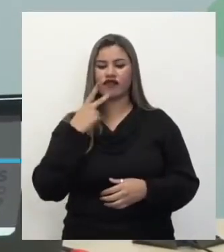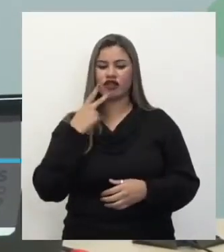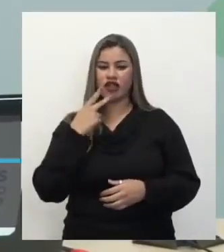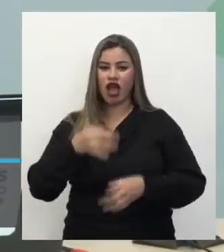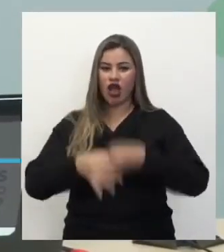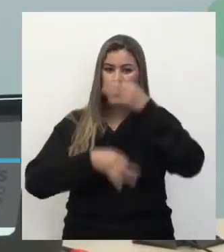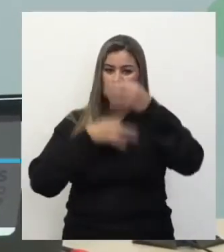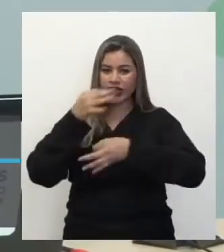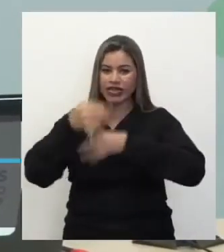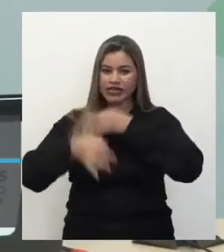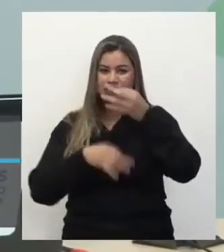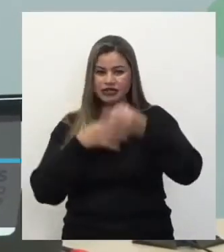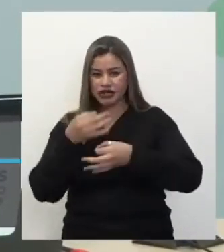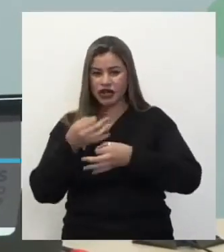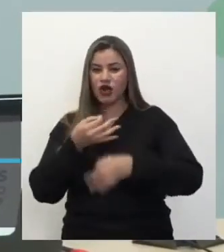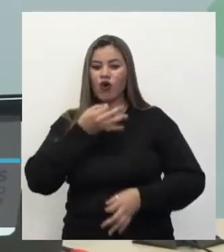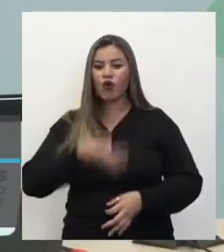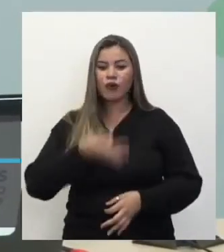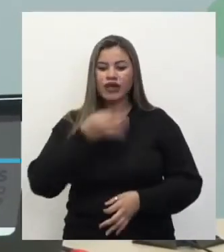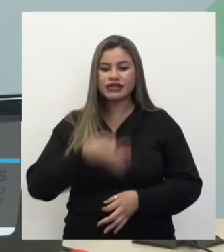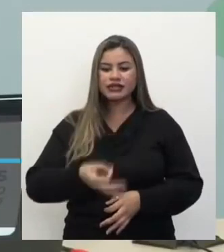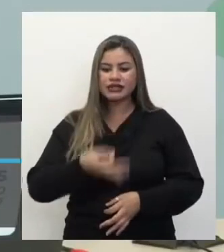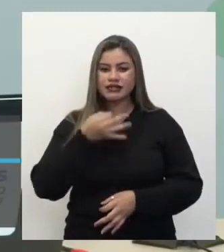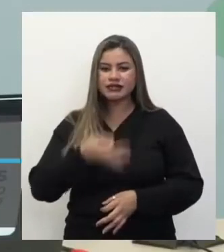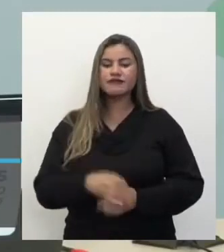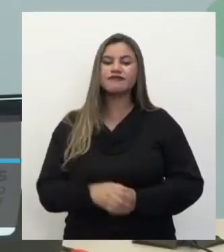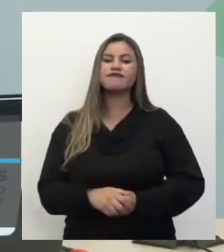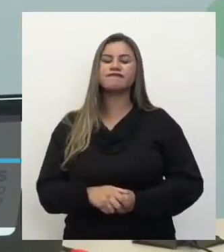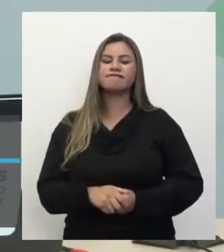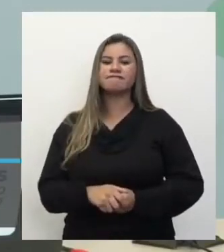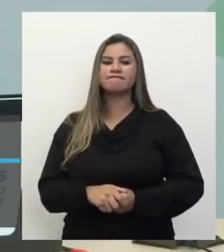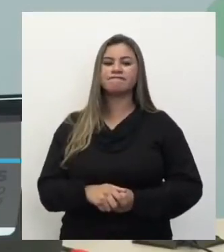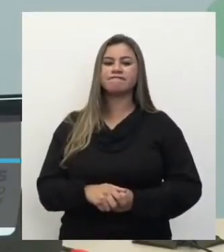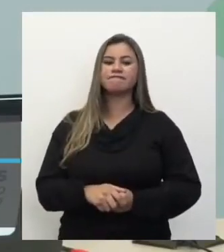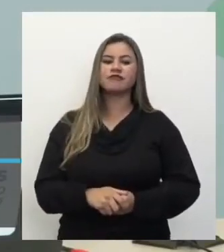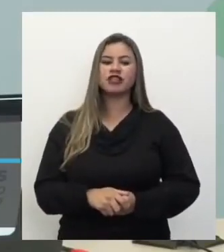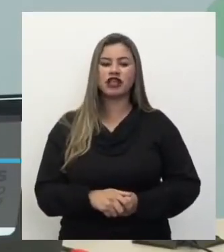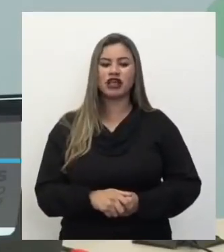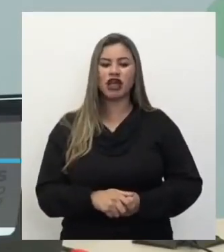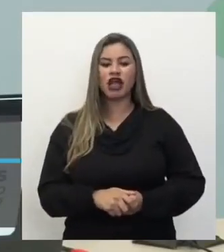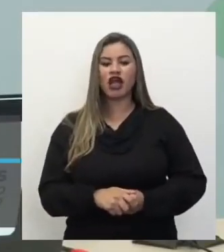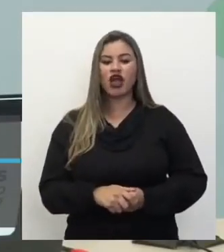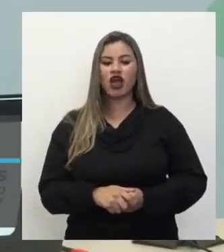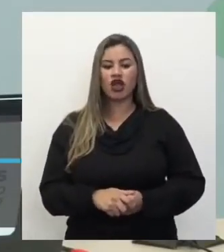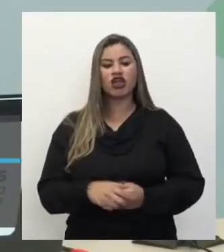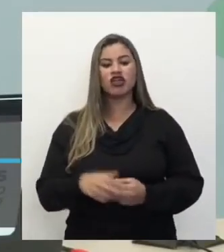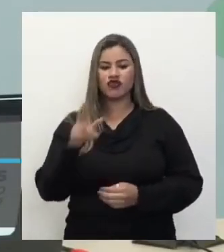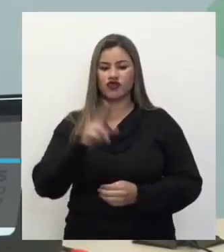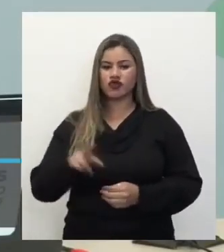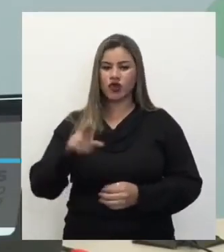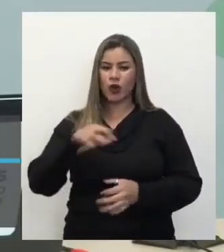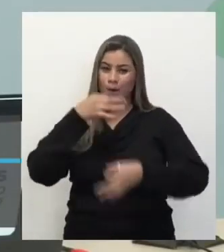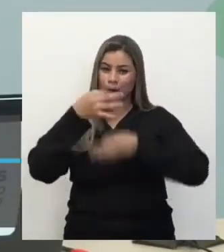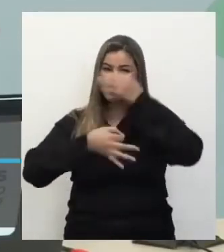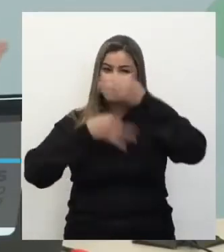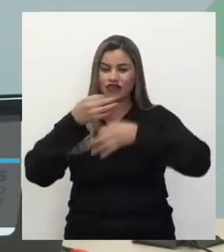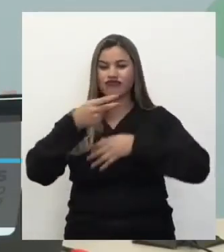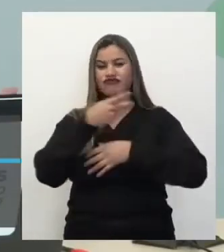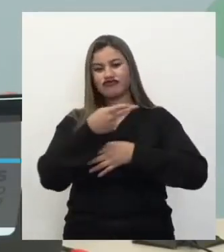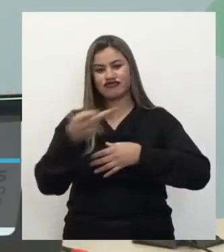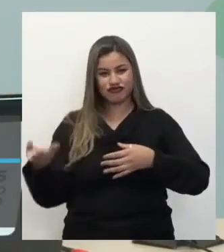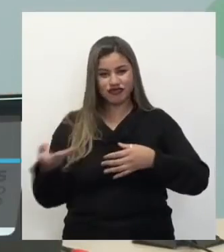de opinião, do texto argumentativo e vou usar, obviamente, opiniões de vocês.